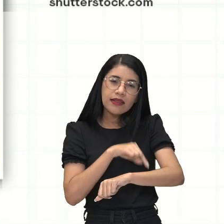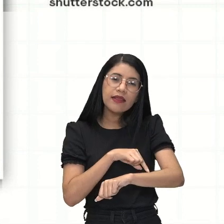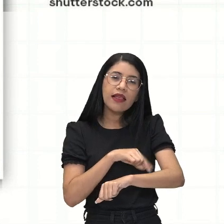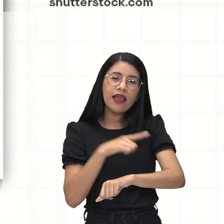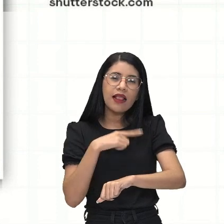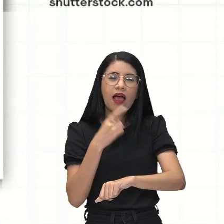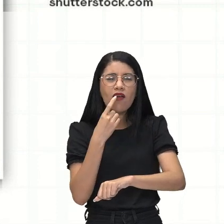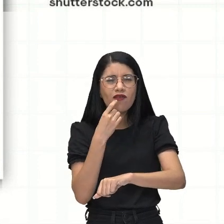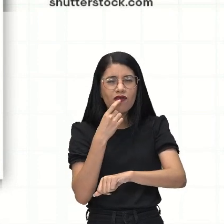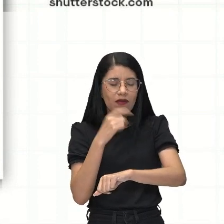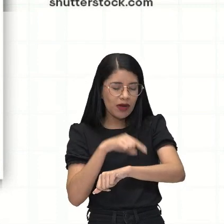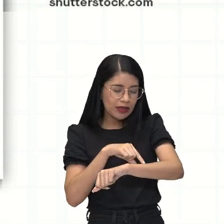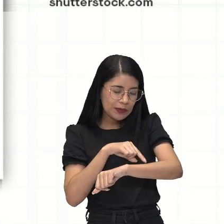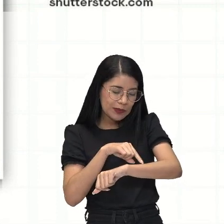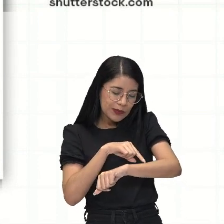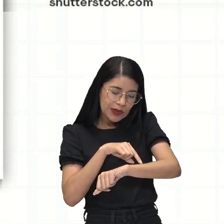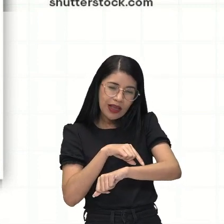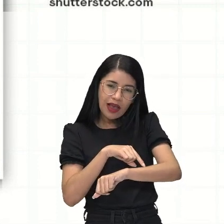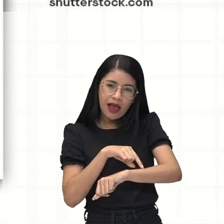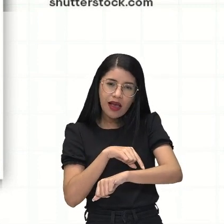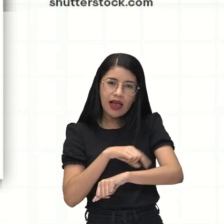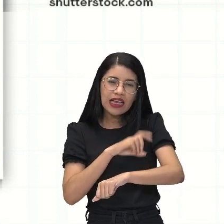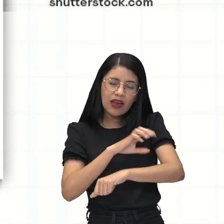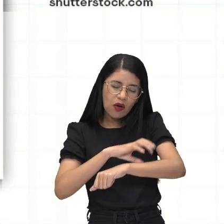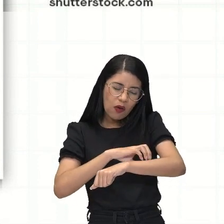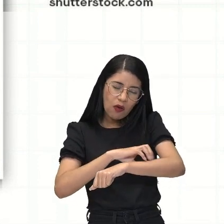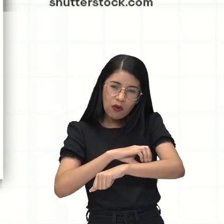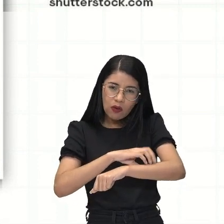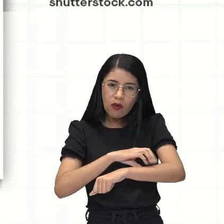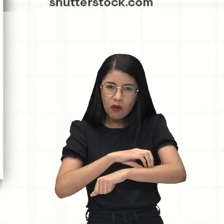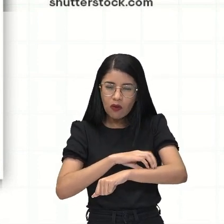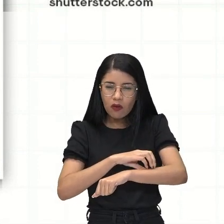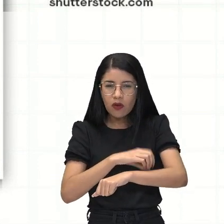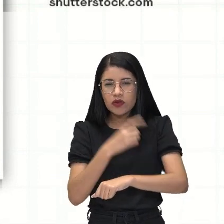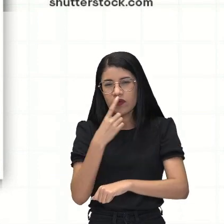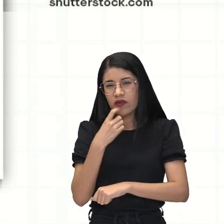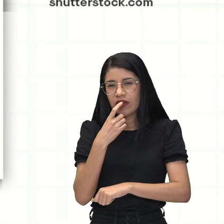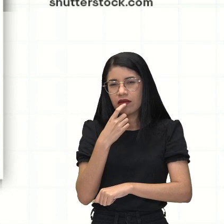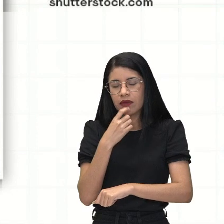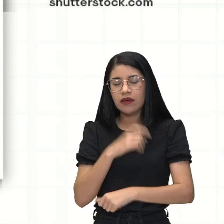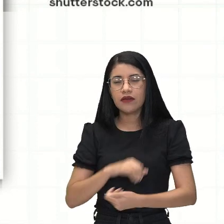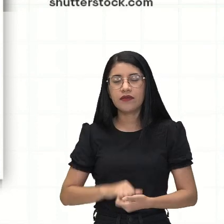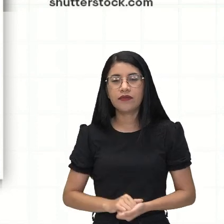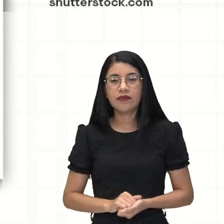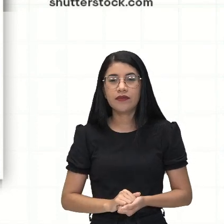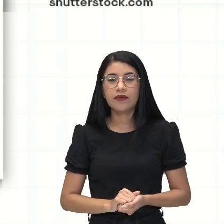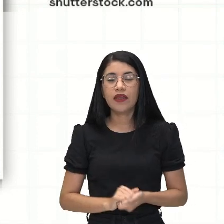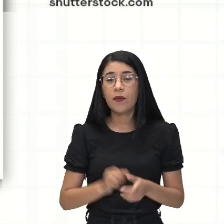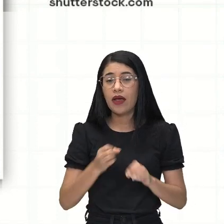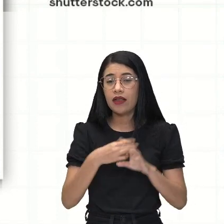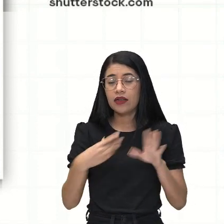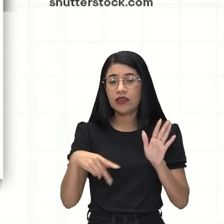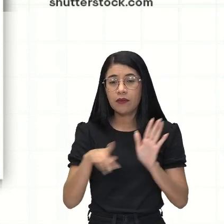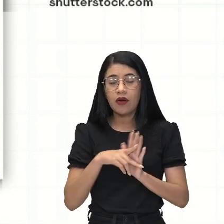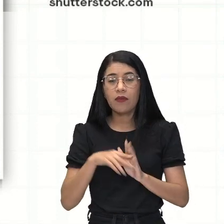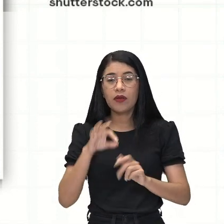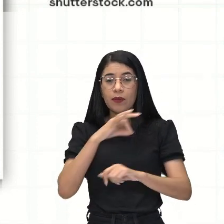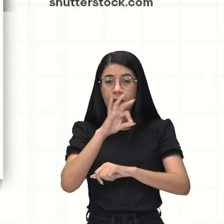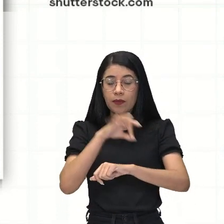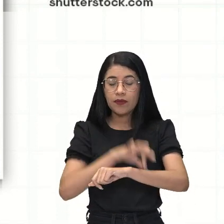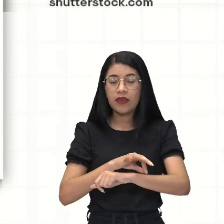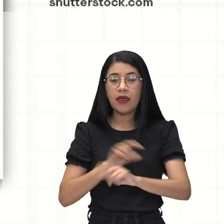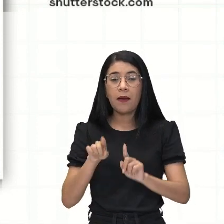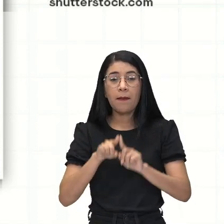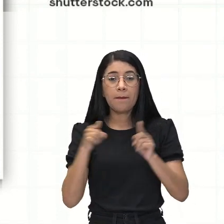marca na pele irritada, fica aquela coceira e aquela vermelhidão, né? São características aí do carapanã.